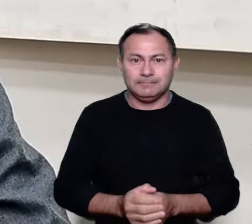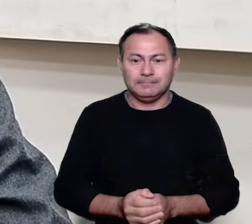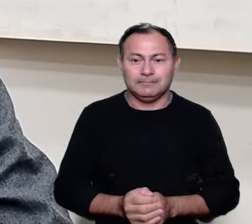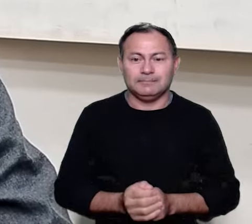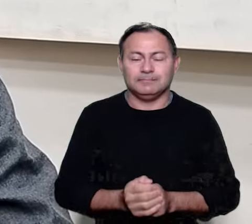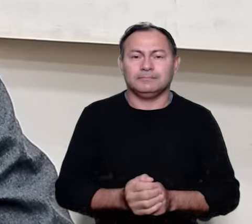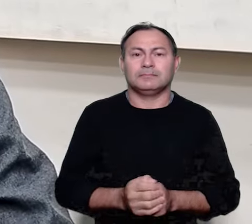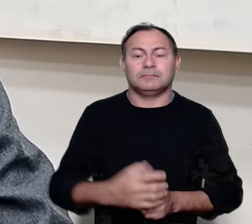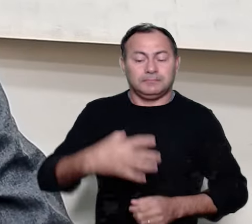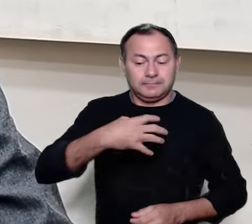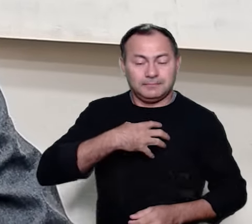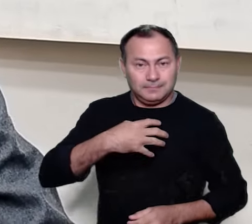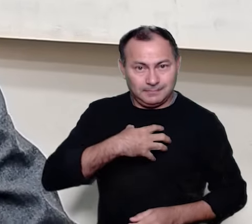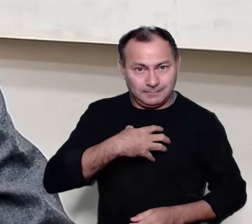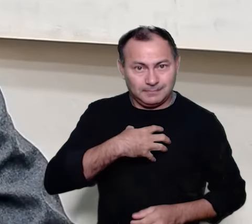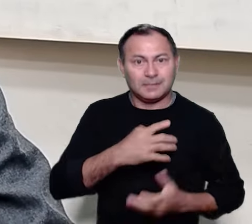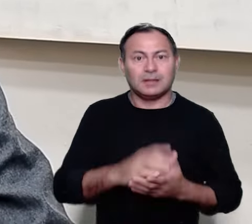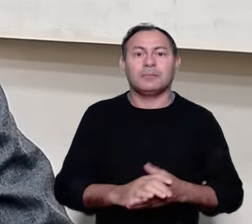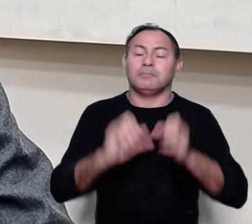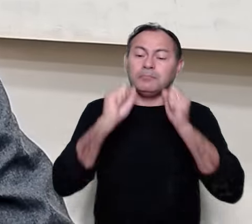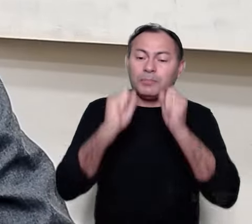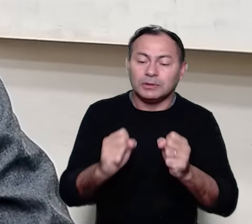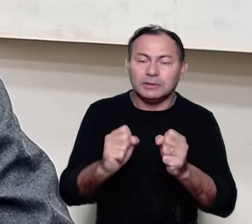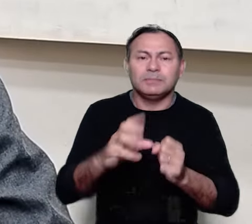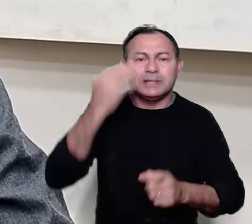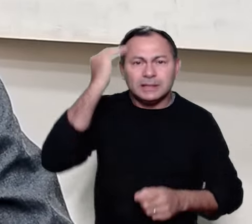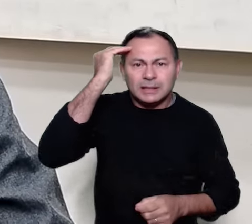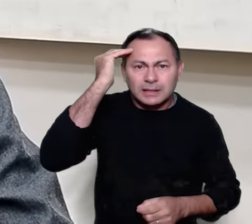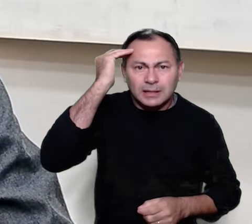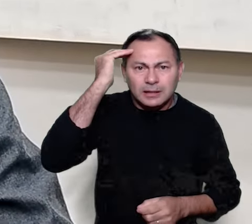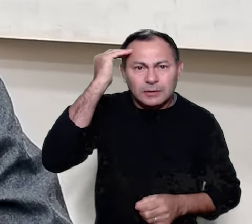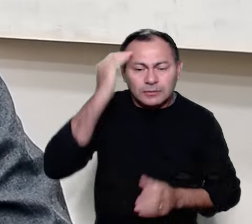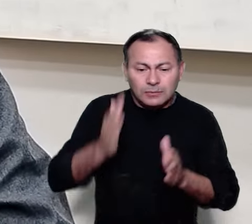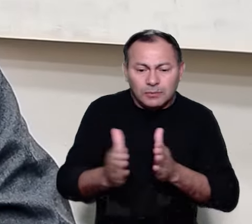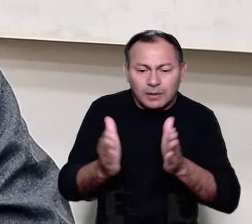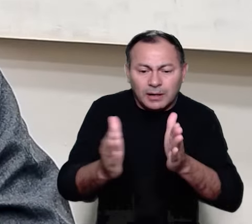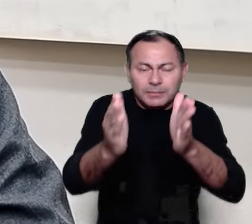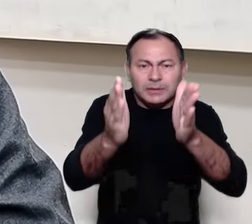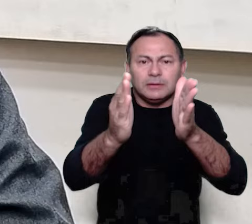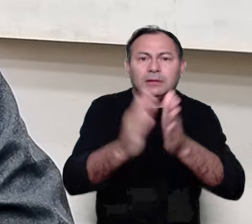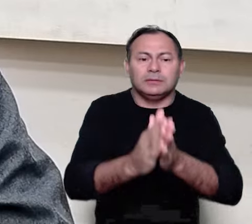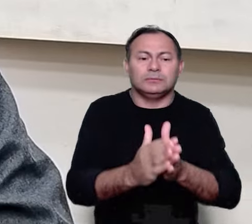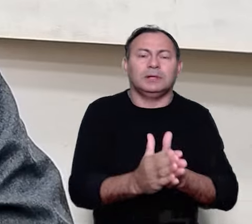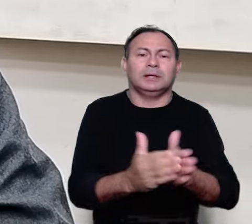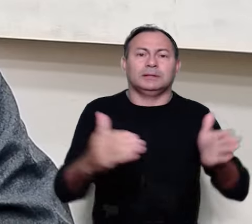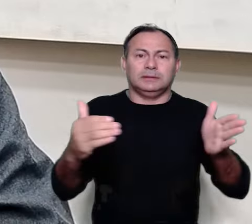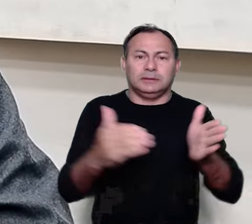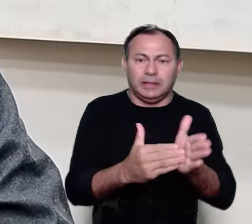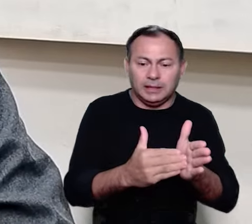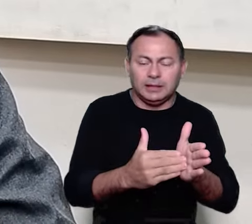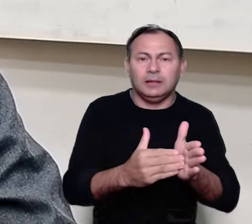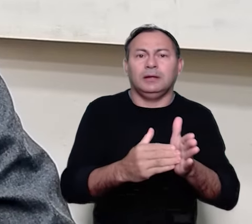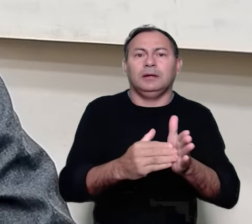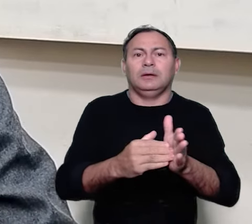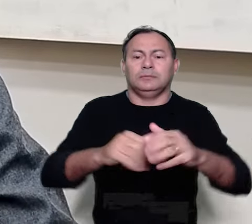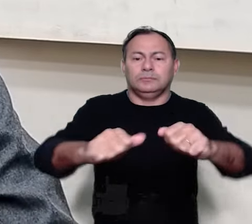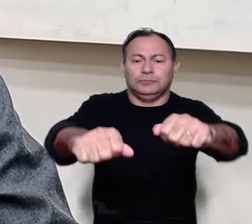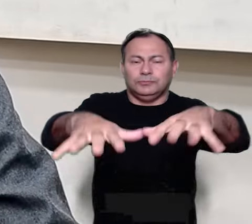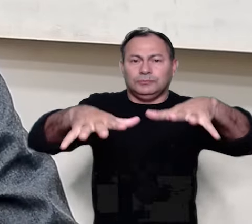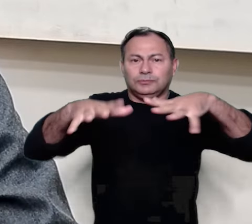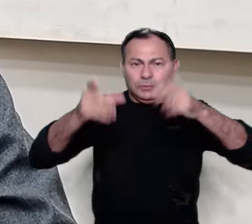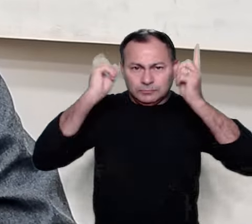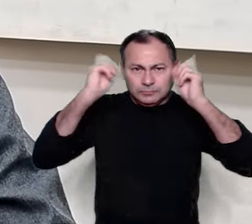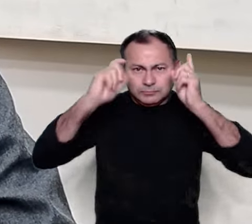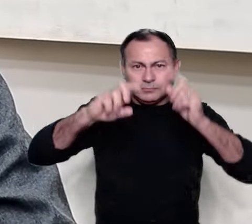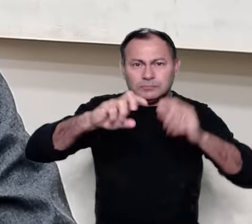Dessa forma, podemos compreender o caminho percorrido até chegarmos ao Conselho Vaticano